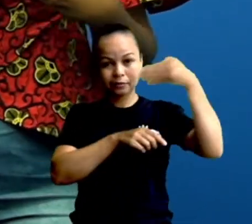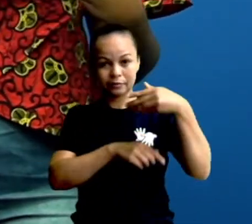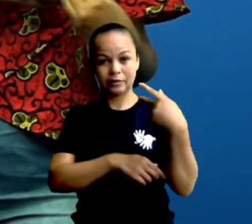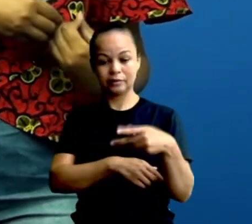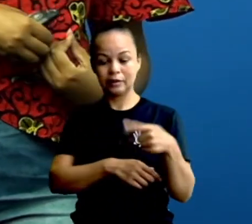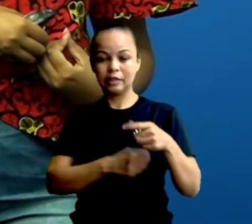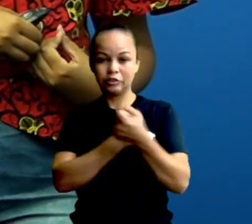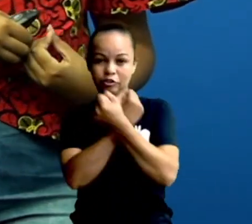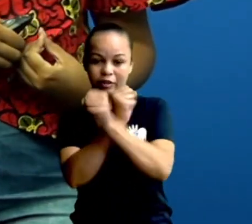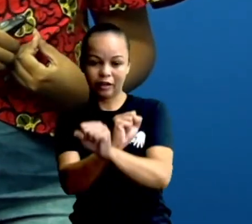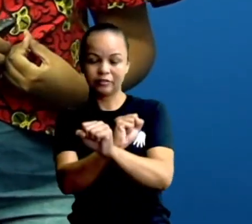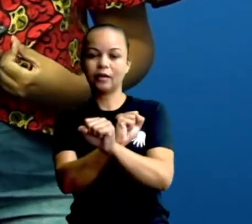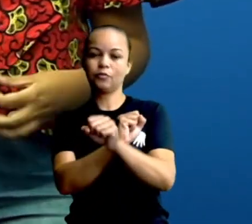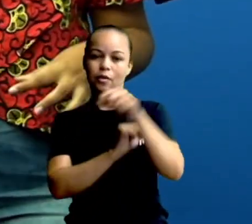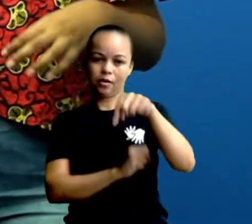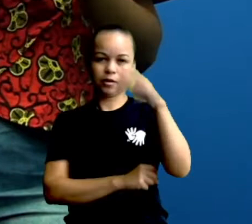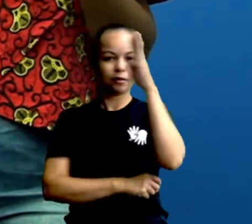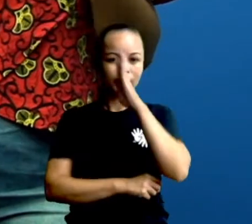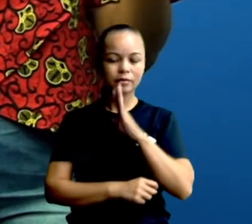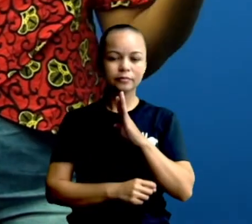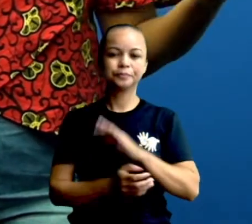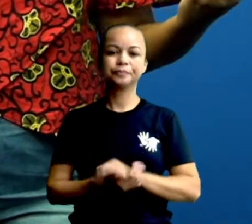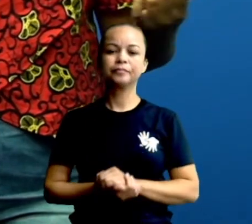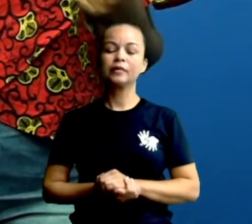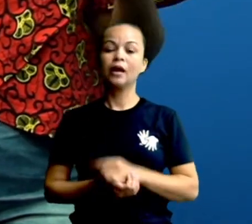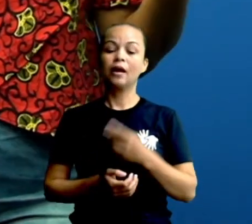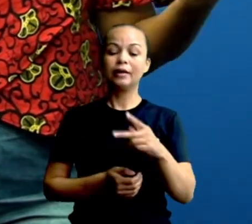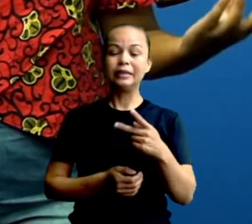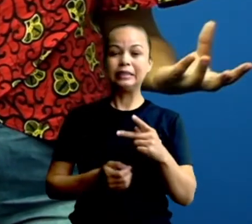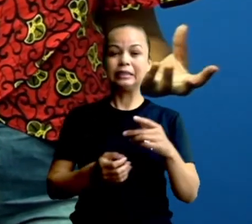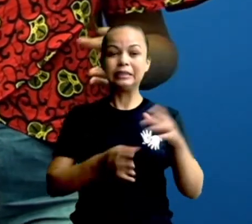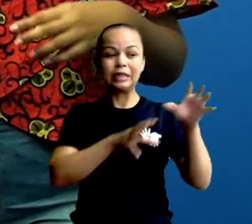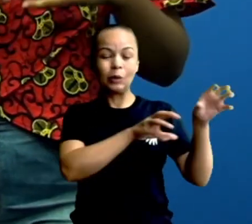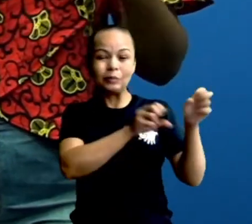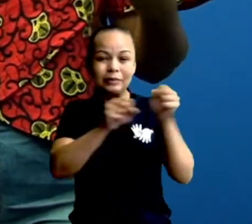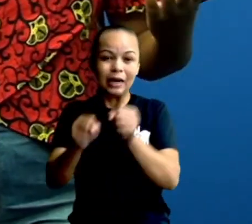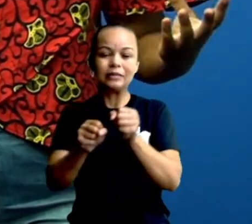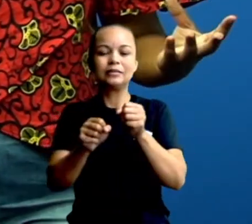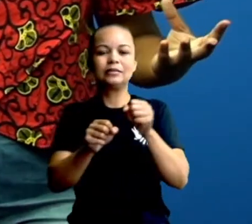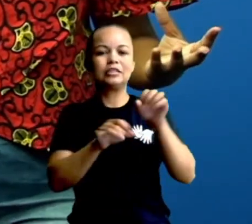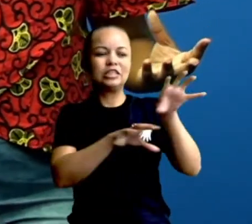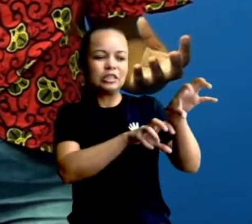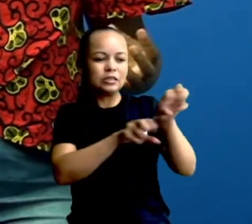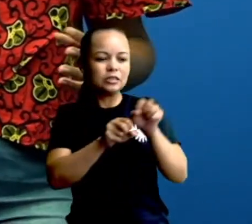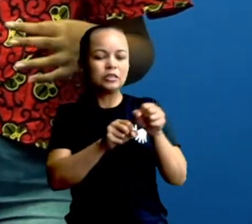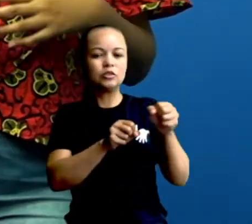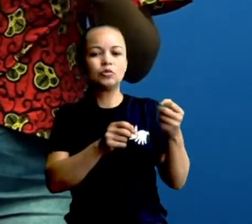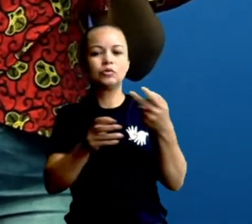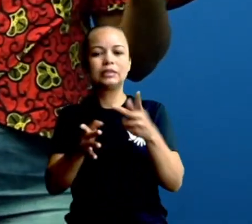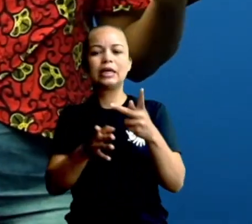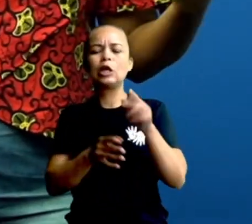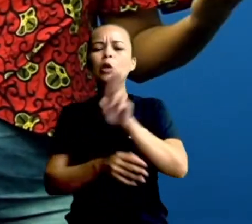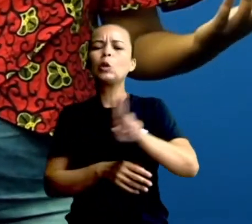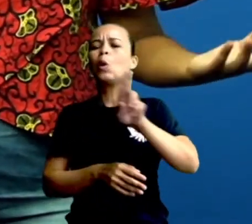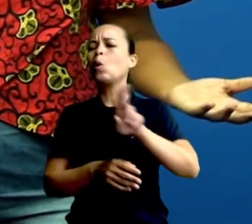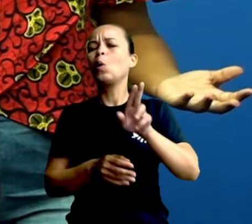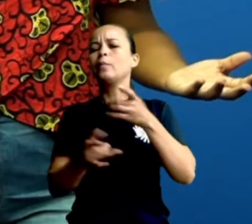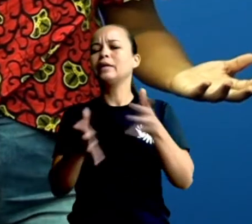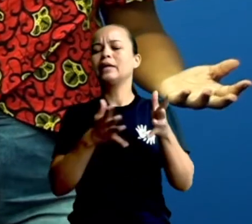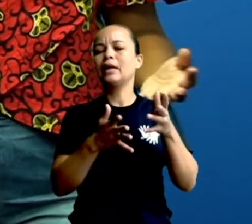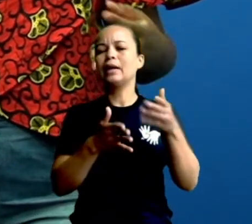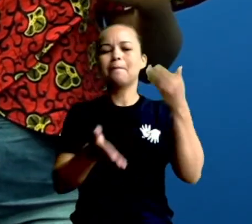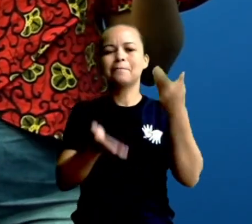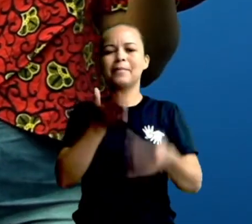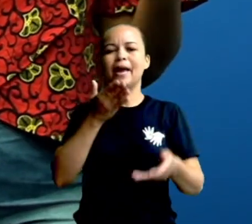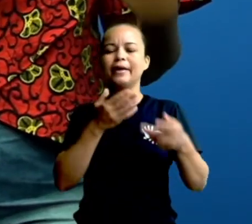para serem escravizados aqui no Brasil, eles são trazidos sem nome, eles perdem a sua cidadania, eles perdem a sua